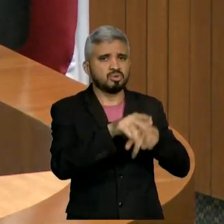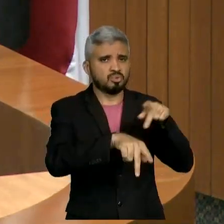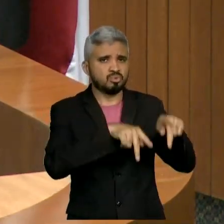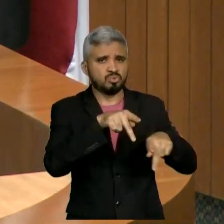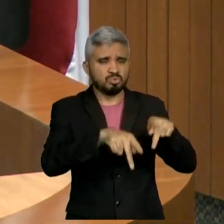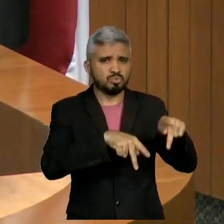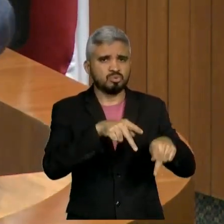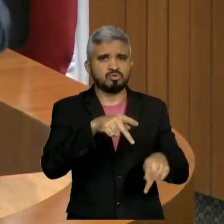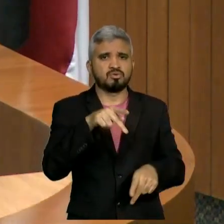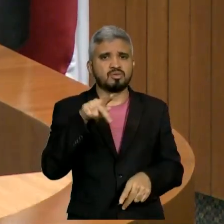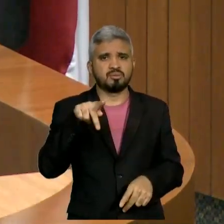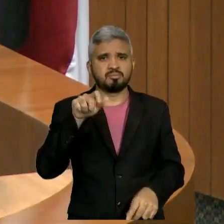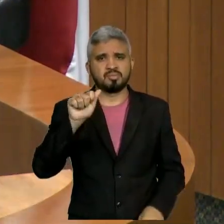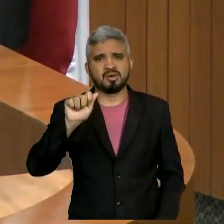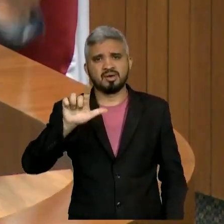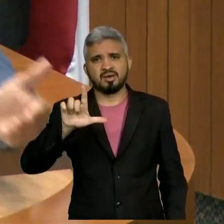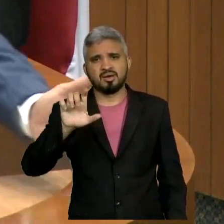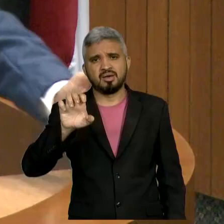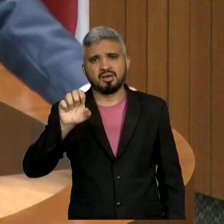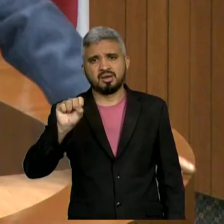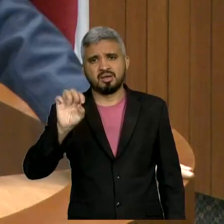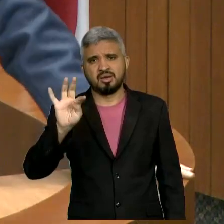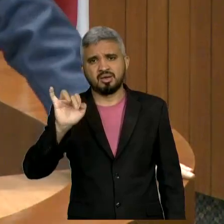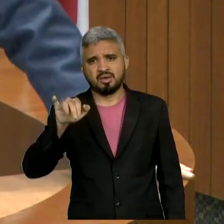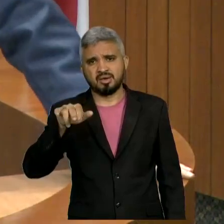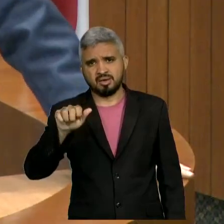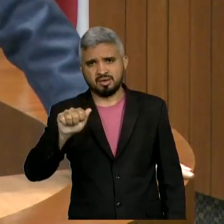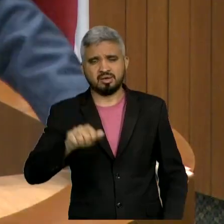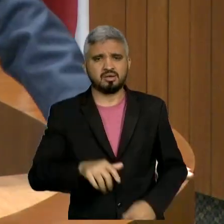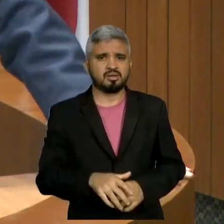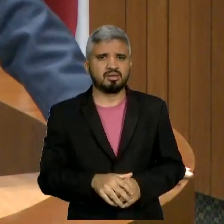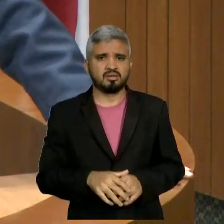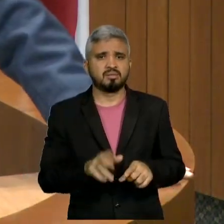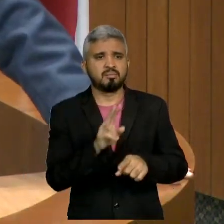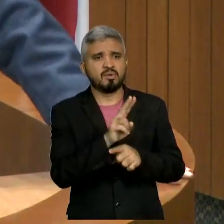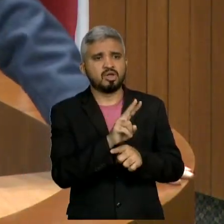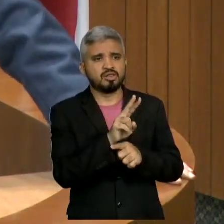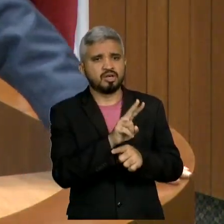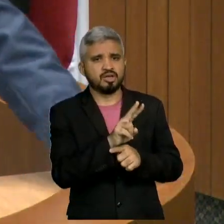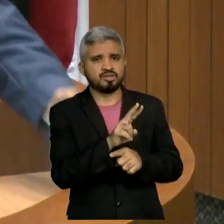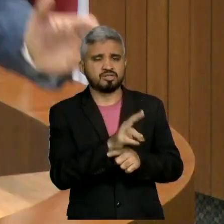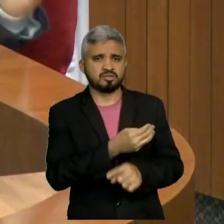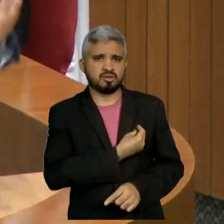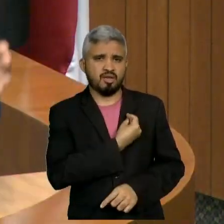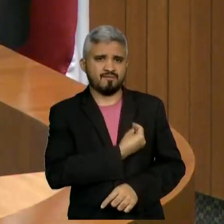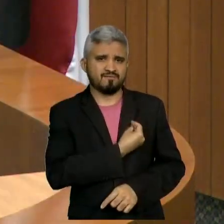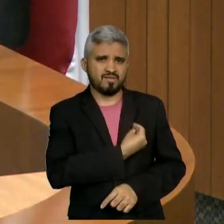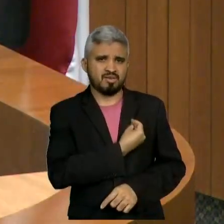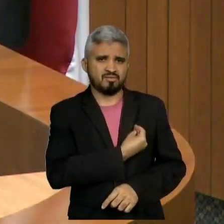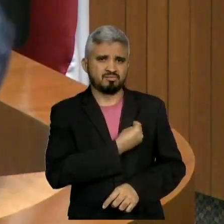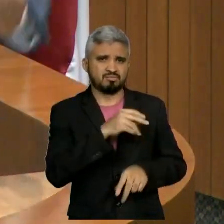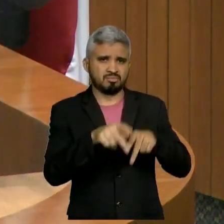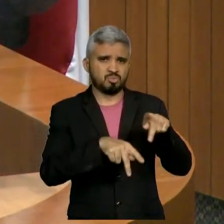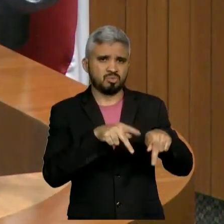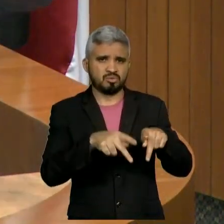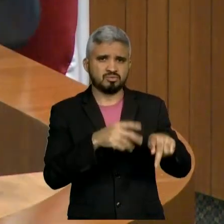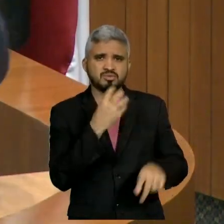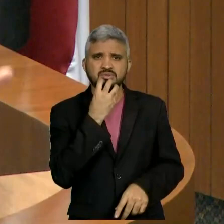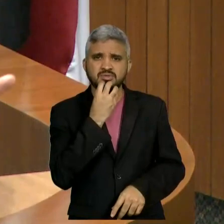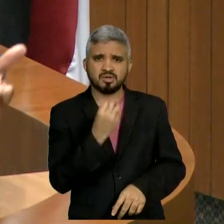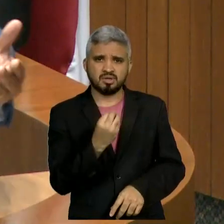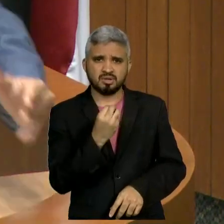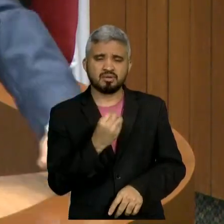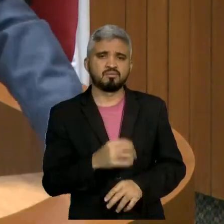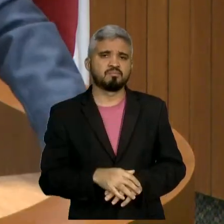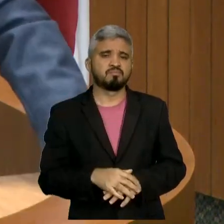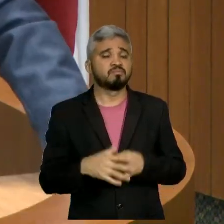tempo, salvar e resguardar a vida do povo israelense. Então, que possamos nos unir na corrente do